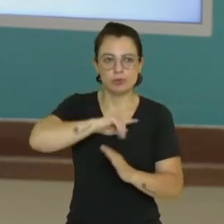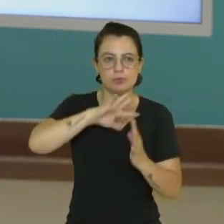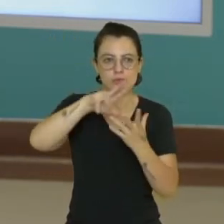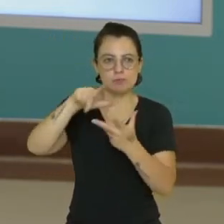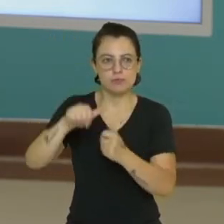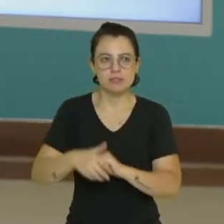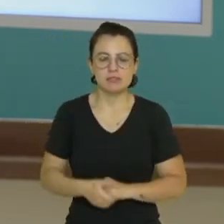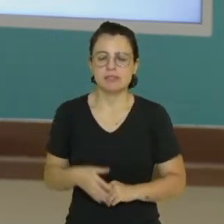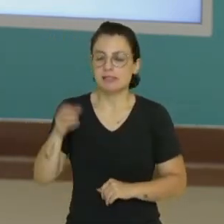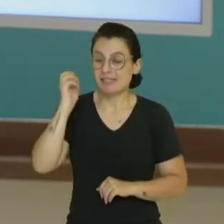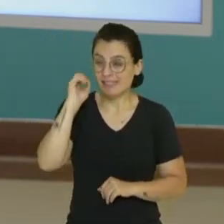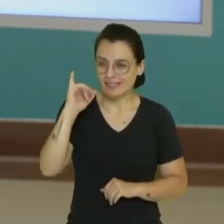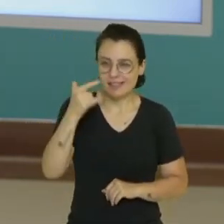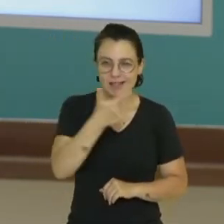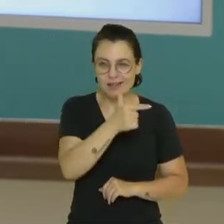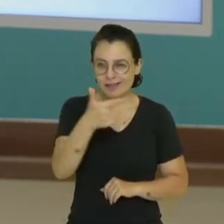temperatura,